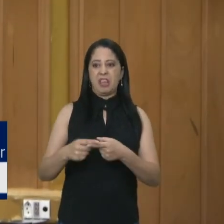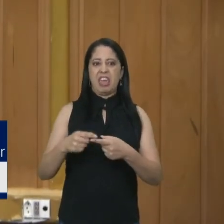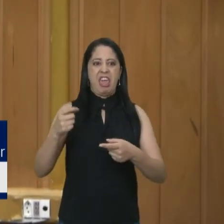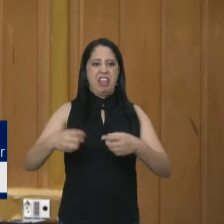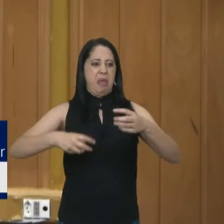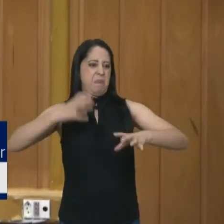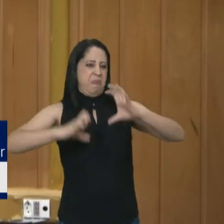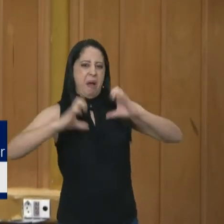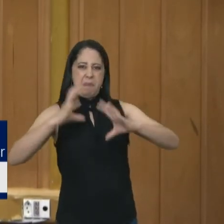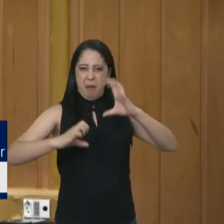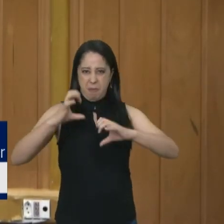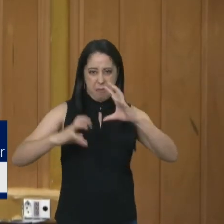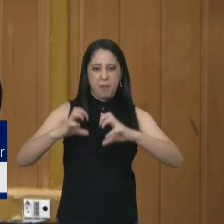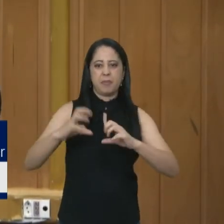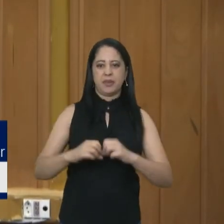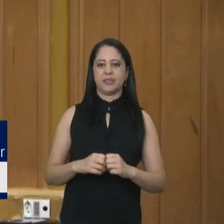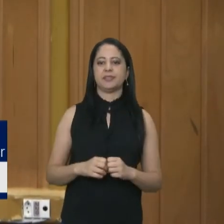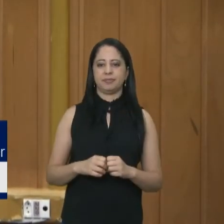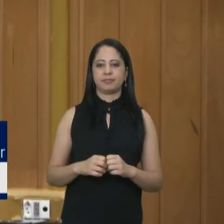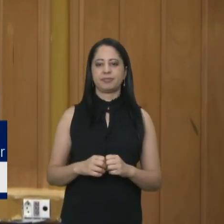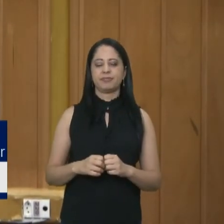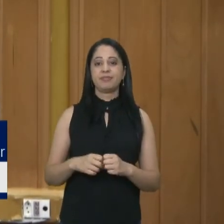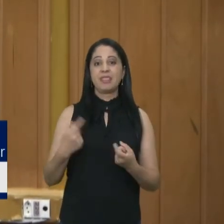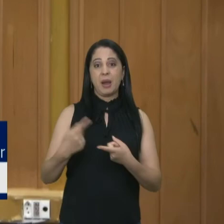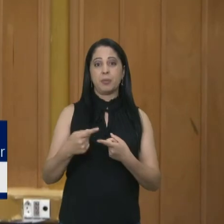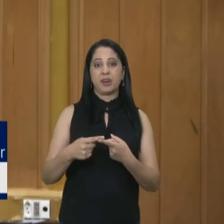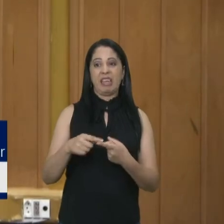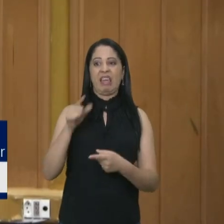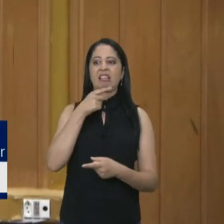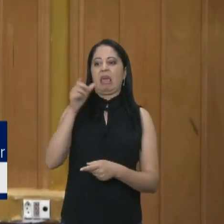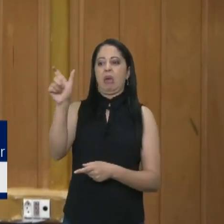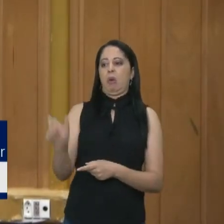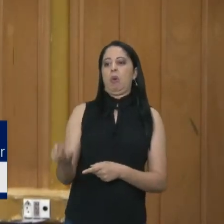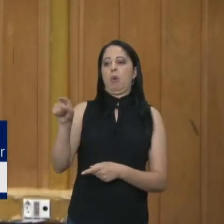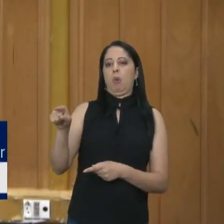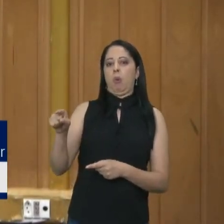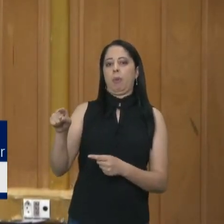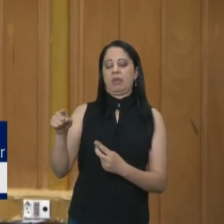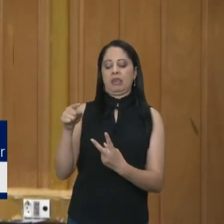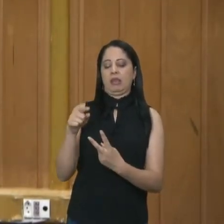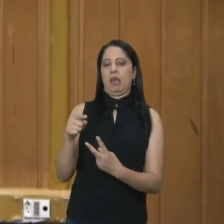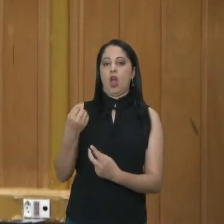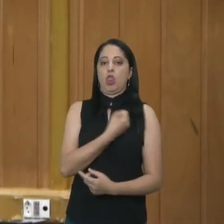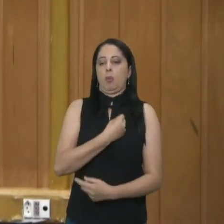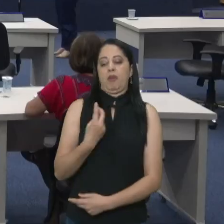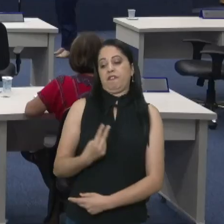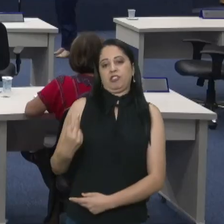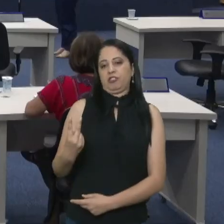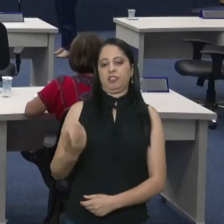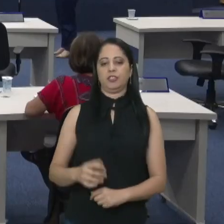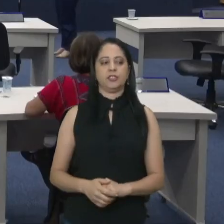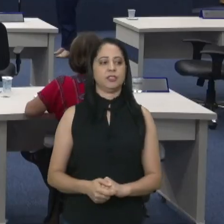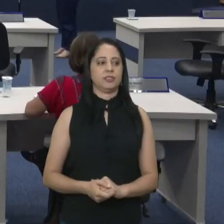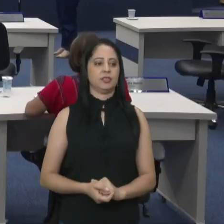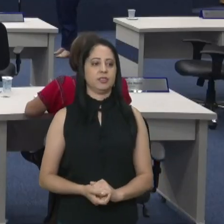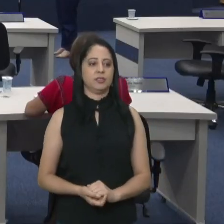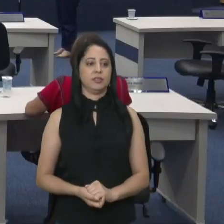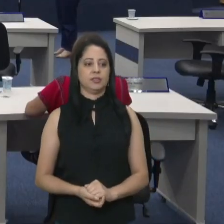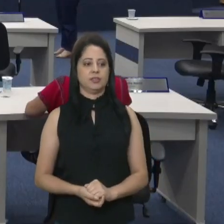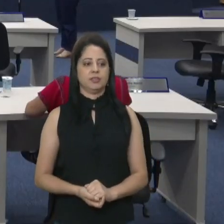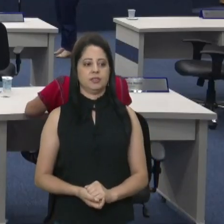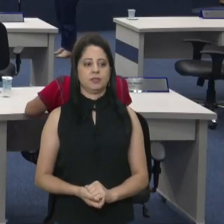para a campanha de alguém, que é dois patinhos na lagoa. Obrigado. Com a palavra, a vereadora Juliana